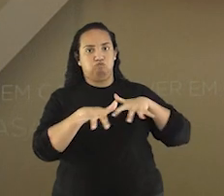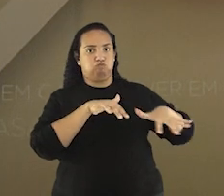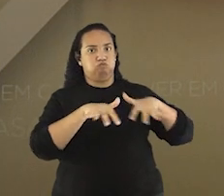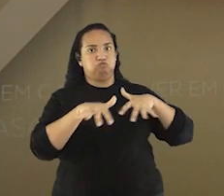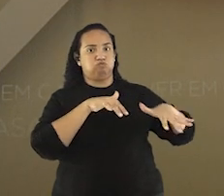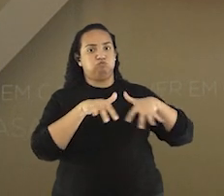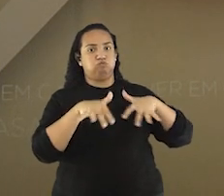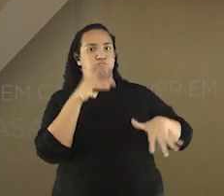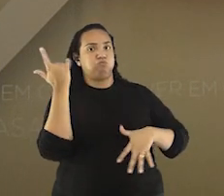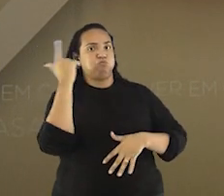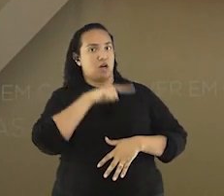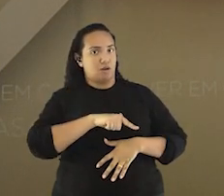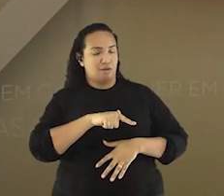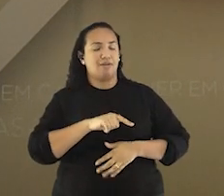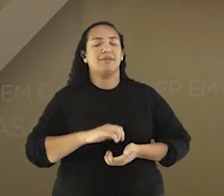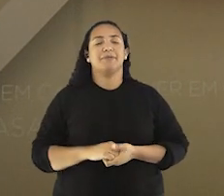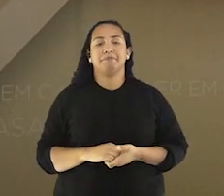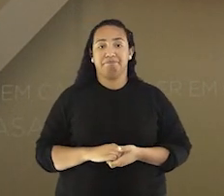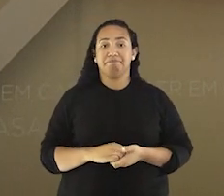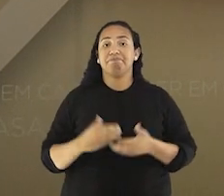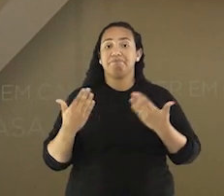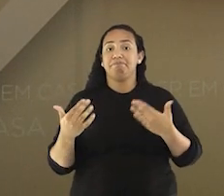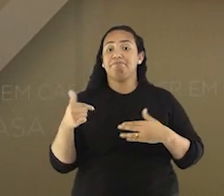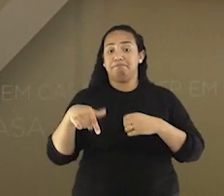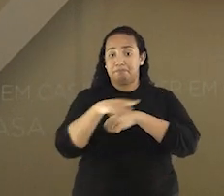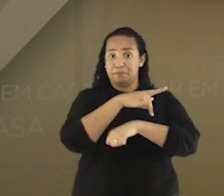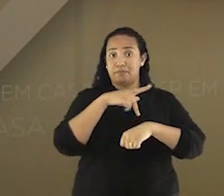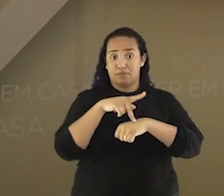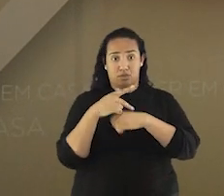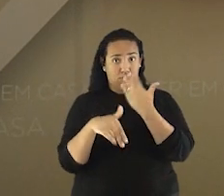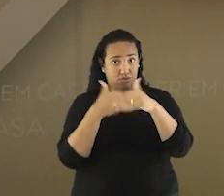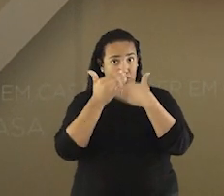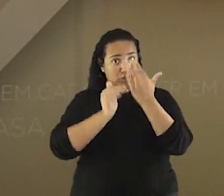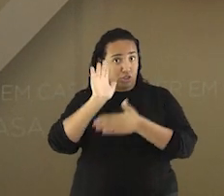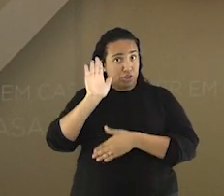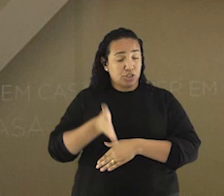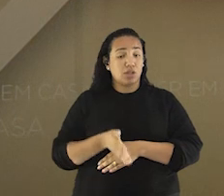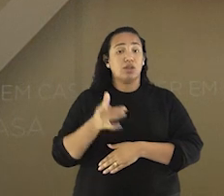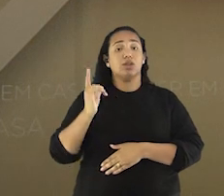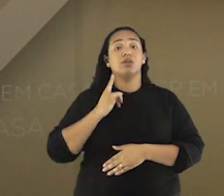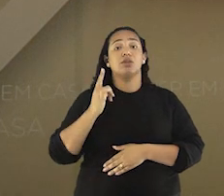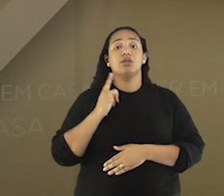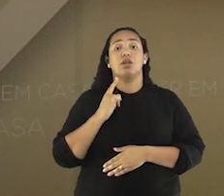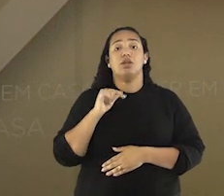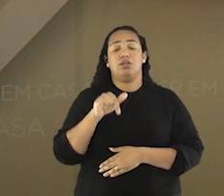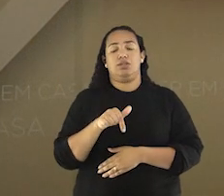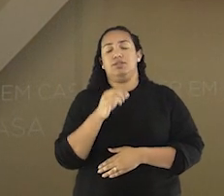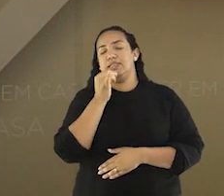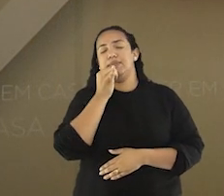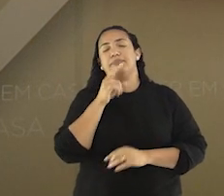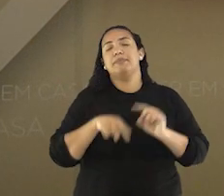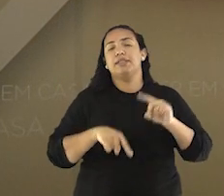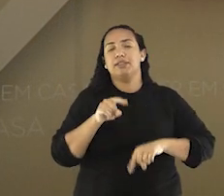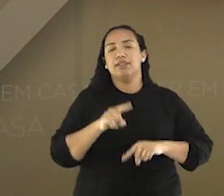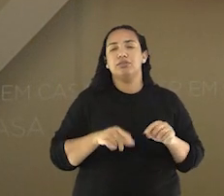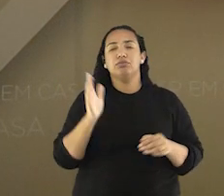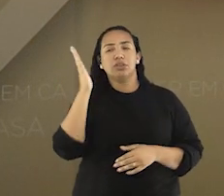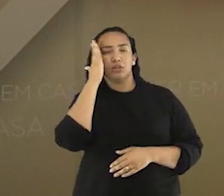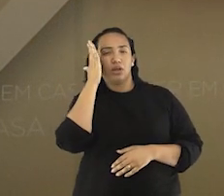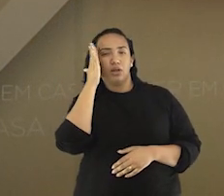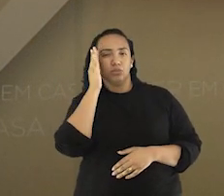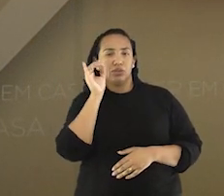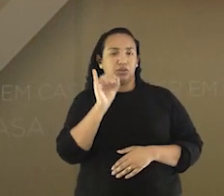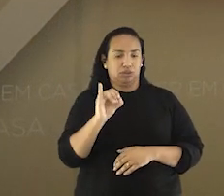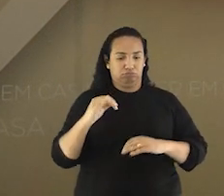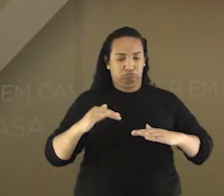oscilações do terreno. Nesses países avançados existem os aparelhos sismológicos, que permitem detectar os